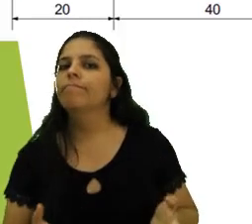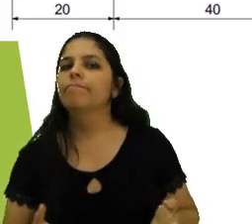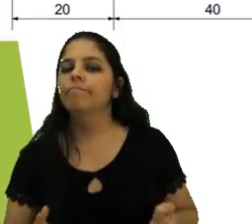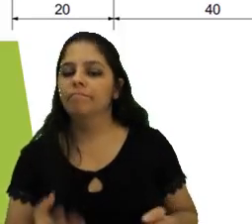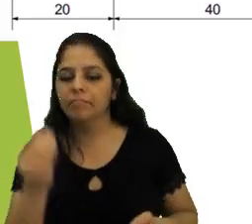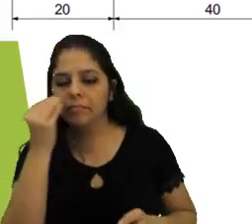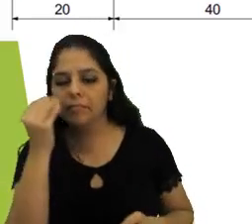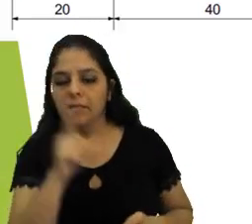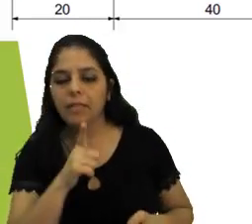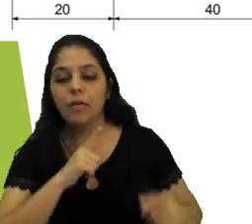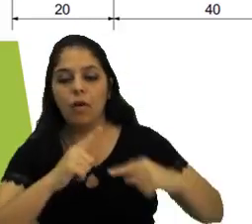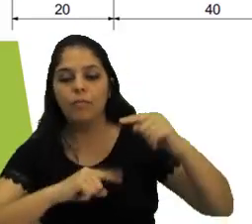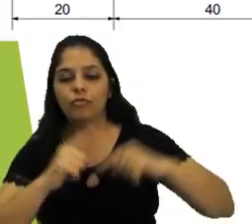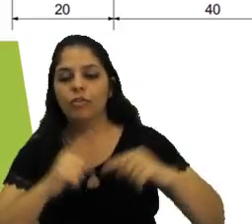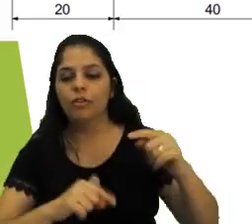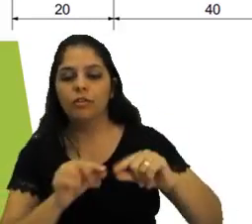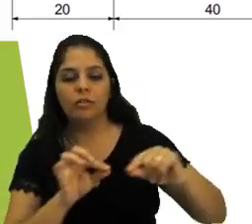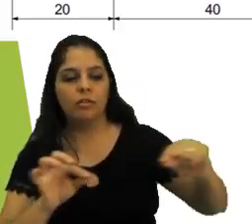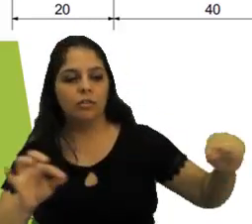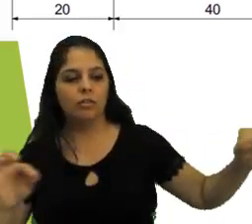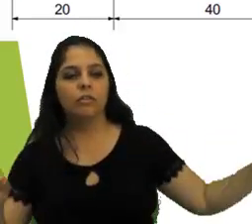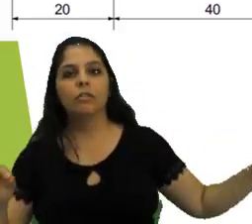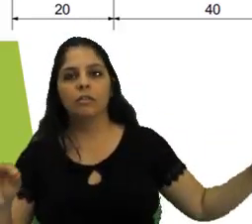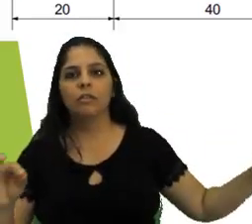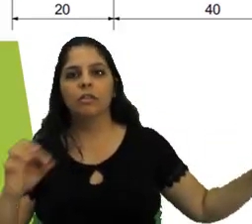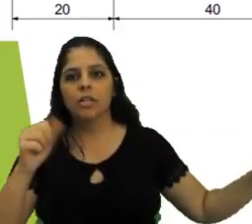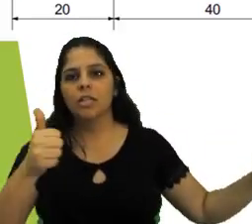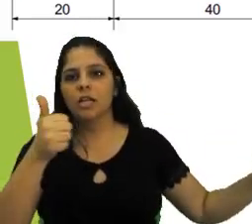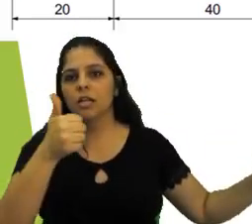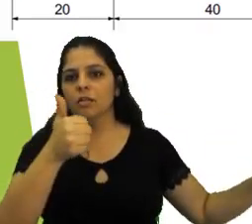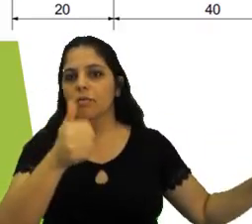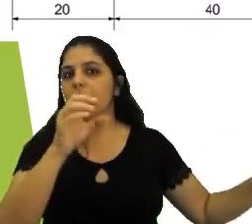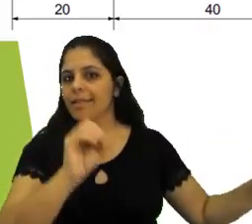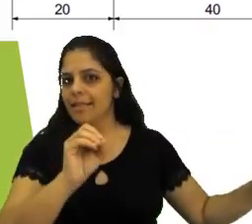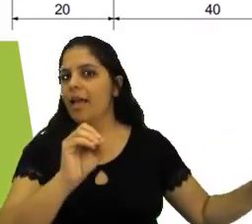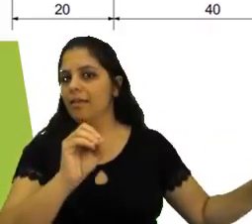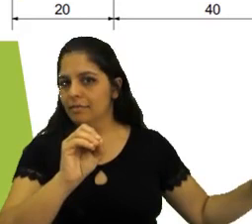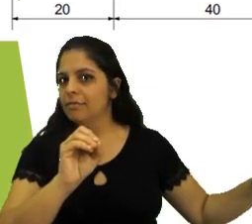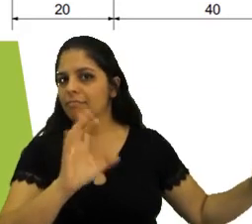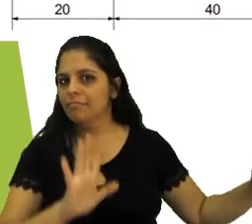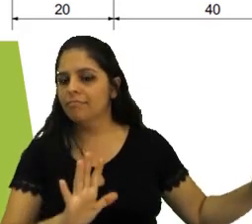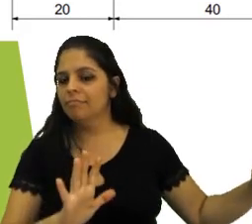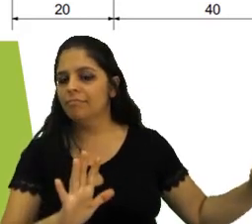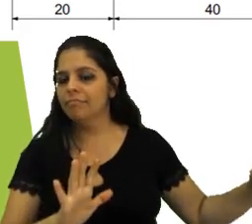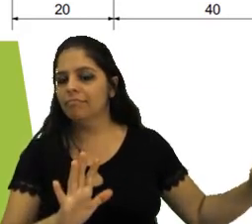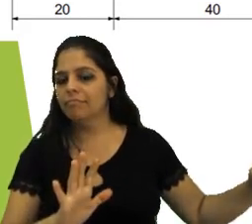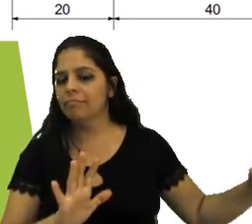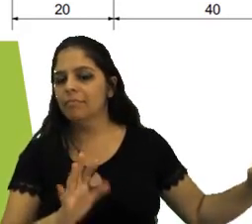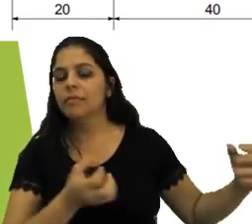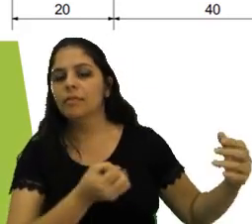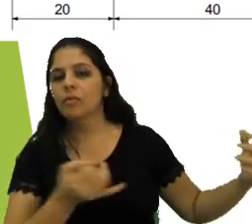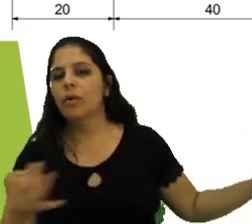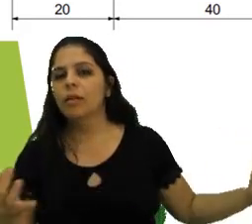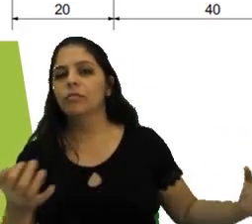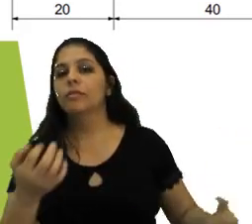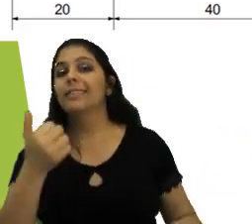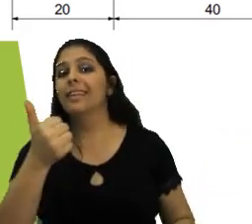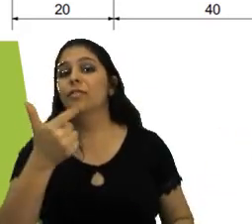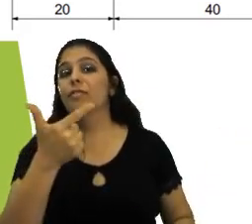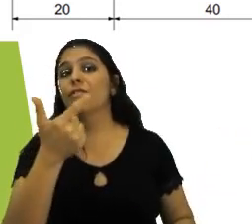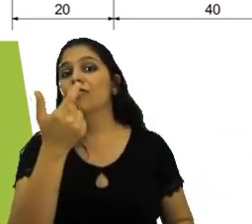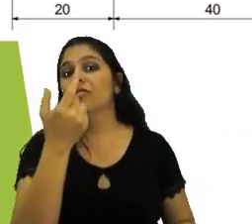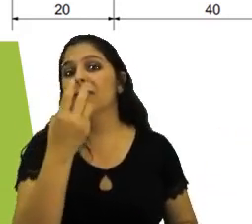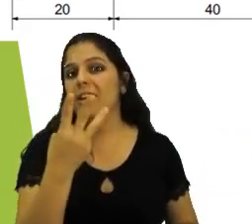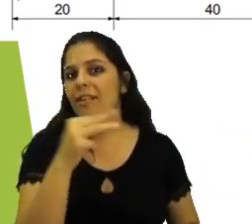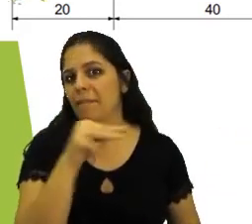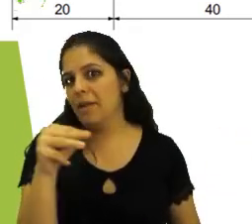com 110 de diâmetro aqui no máximo, tá? E um comprimento de 123 milímetros aqui. Você fazendo a somatória